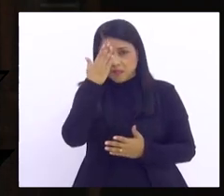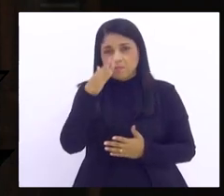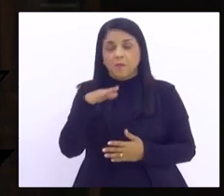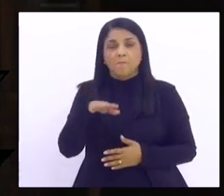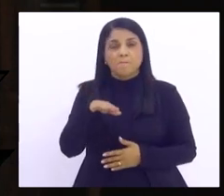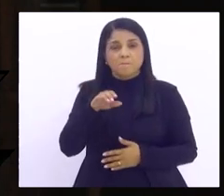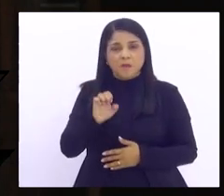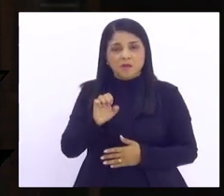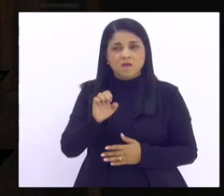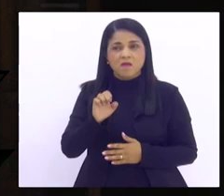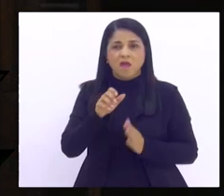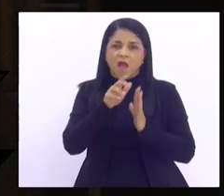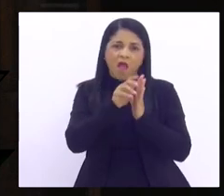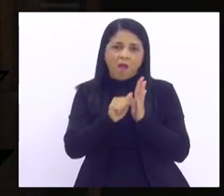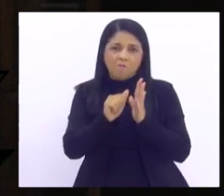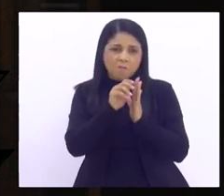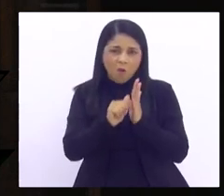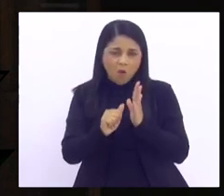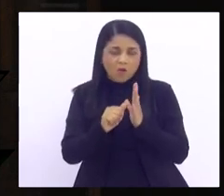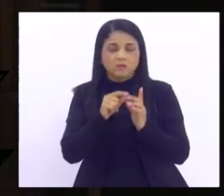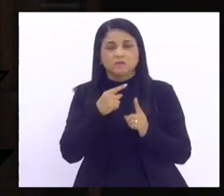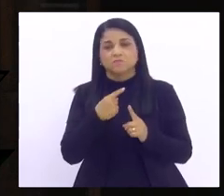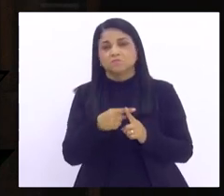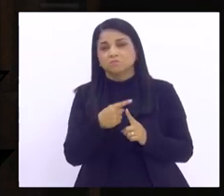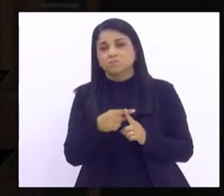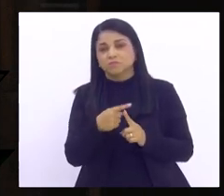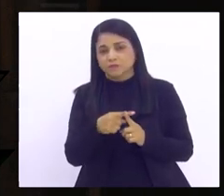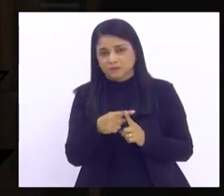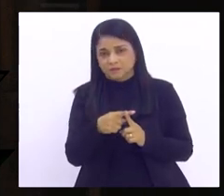levada a abortar, não por questão de princípios, né?